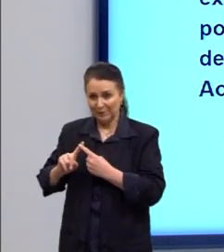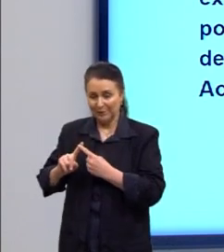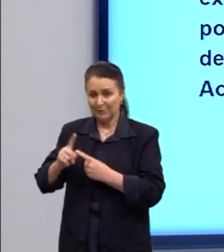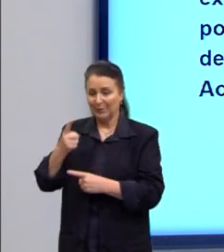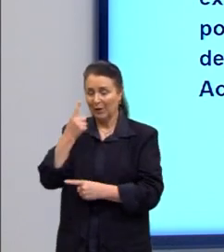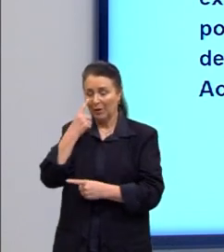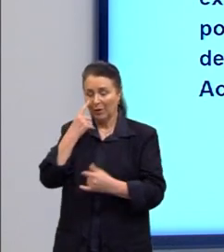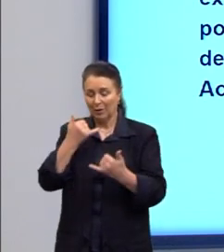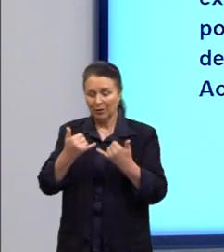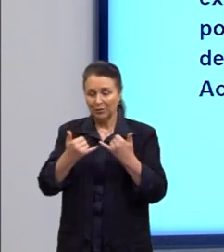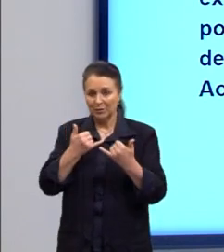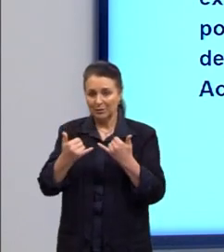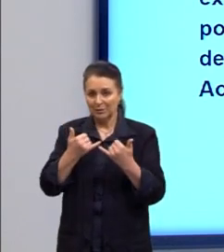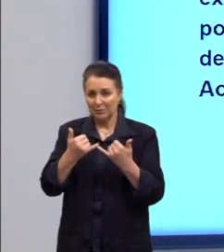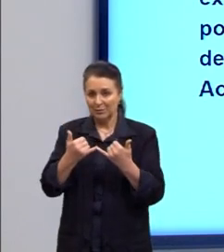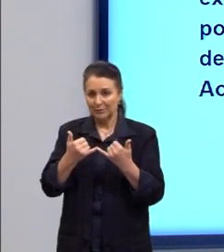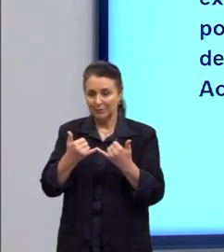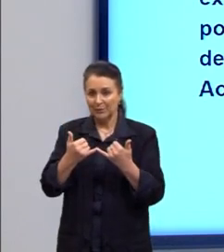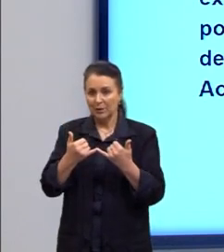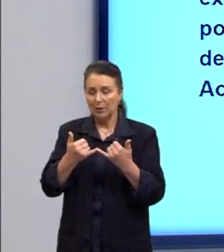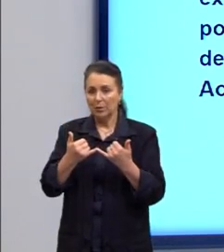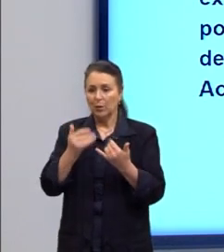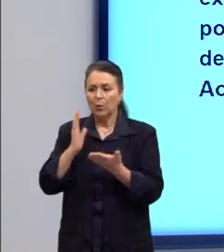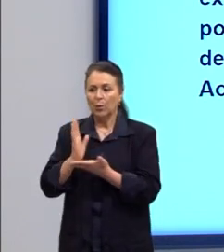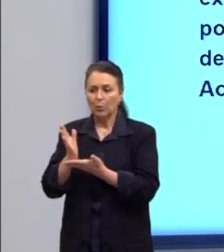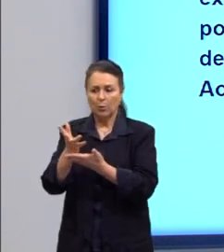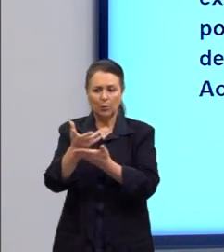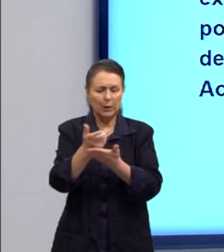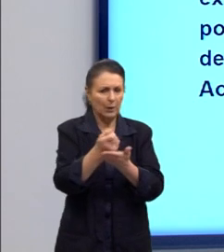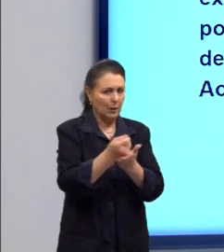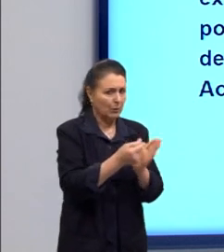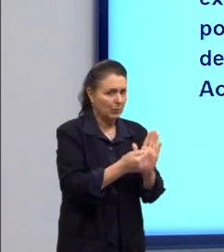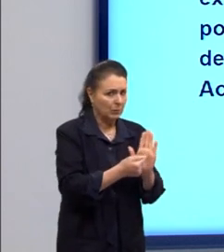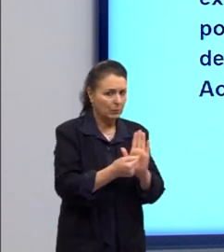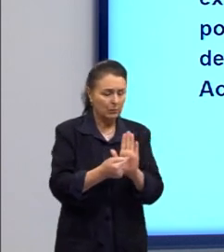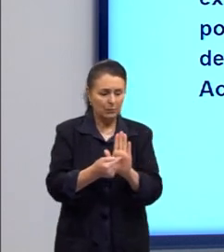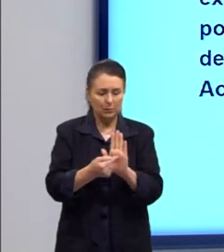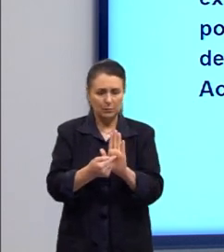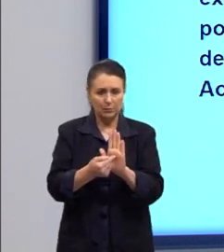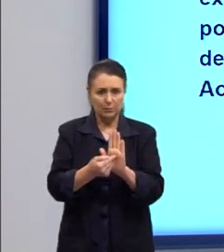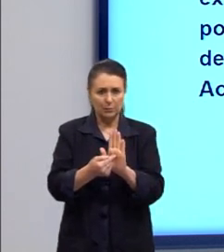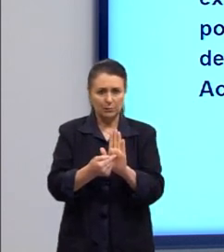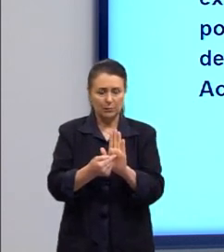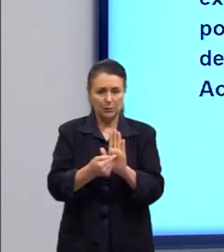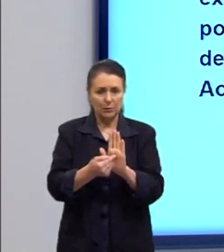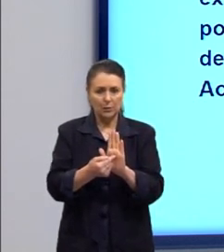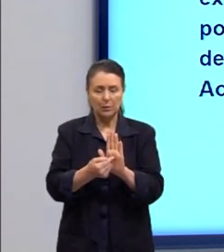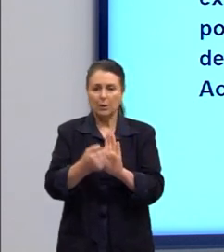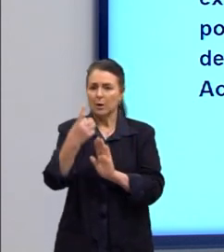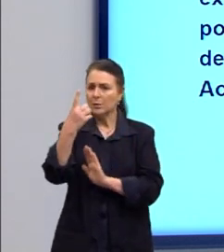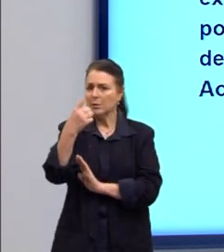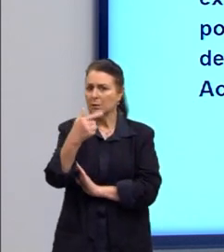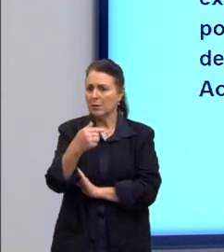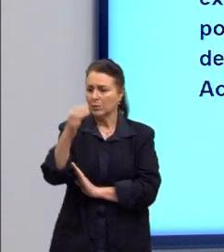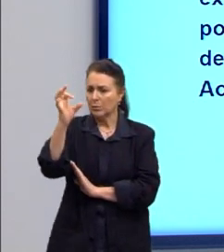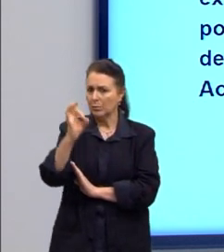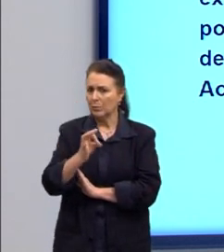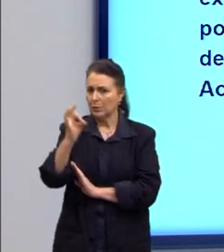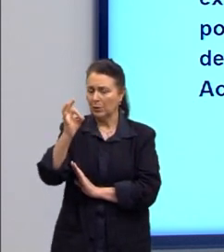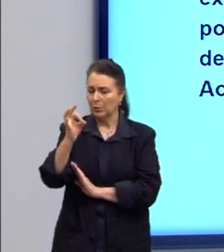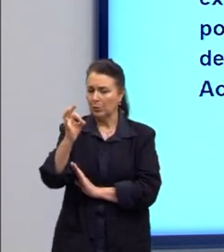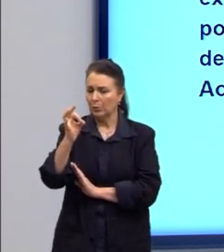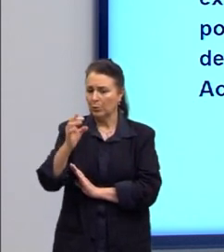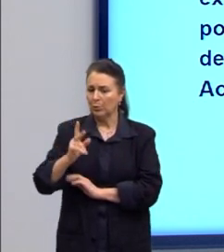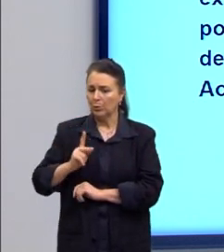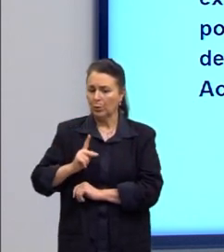o exemplo a exemplo disso se o dado apresentado mostra que 17% da população